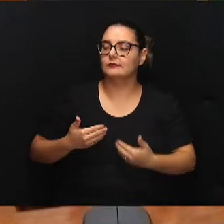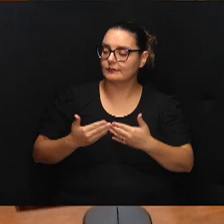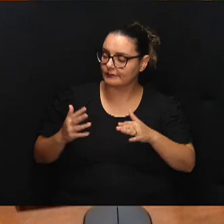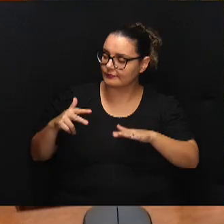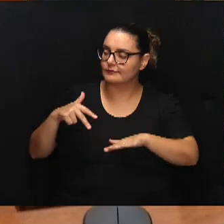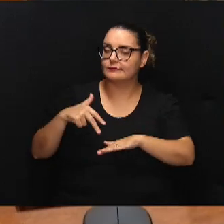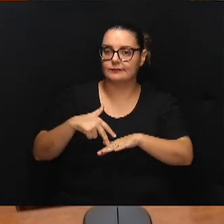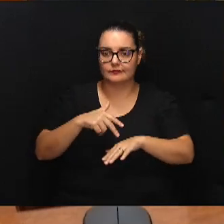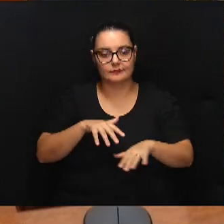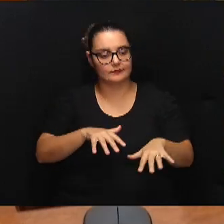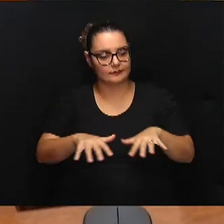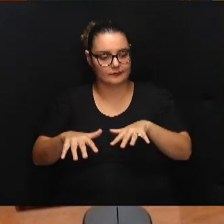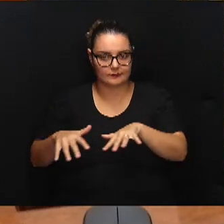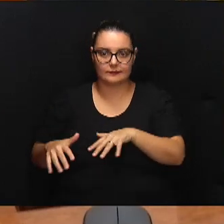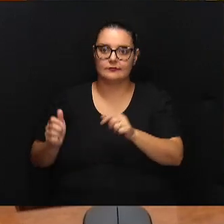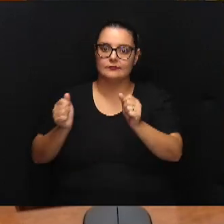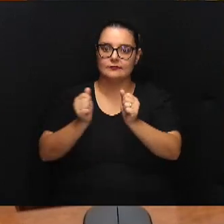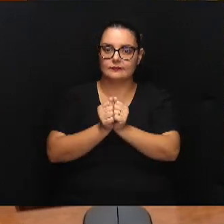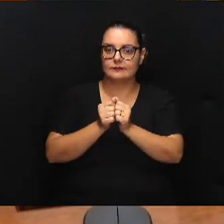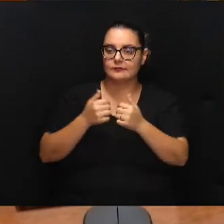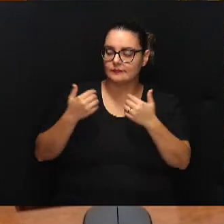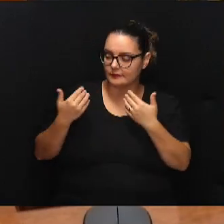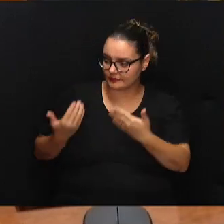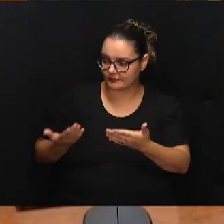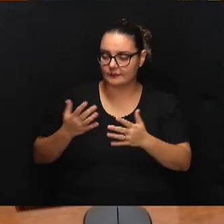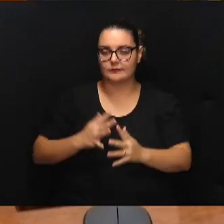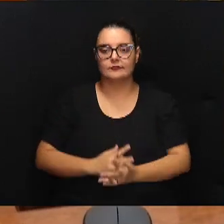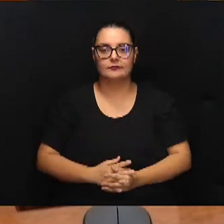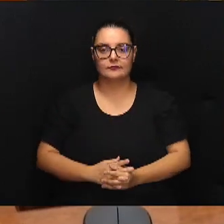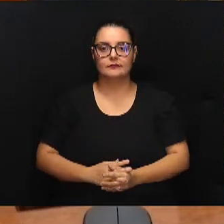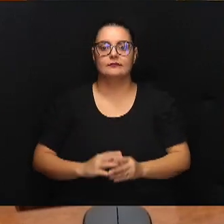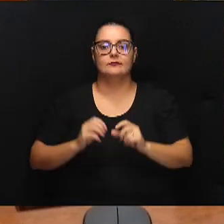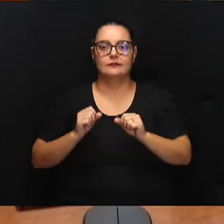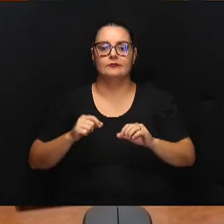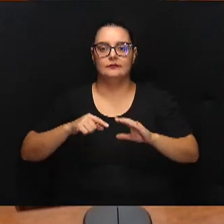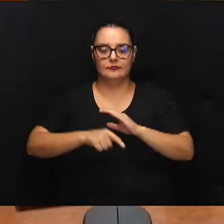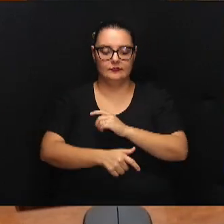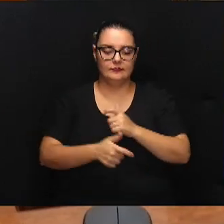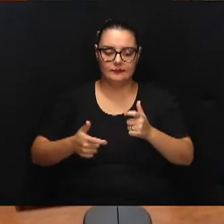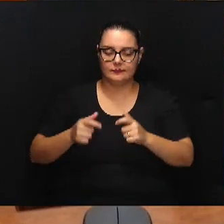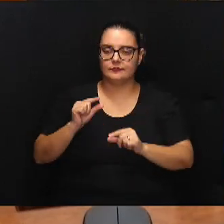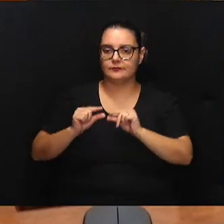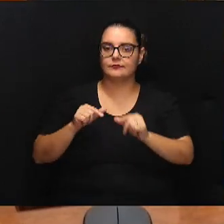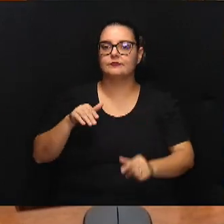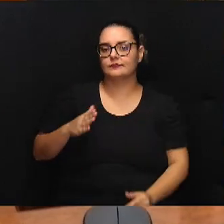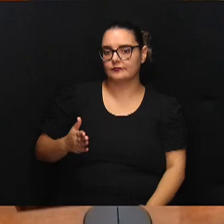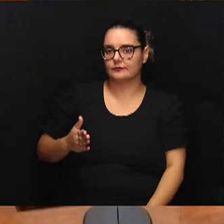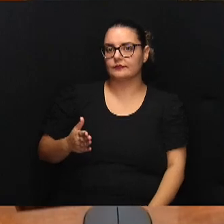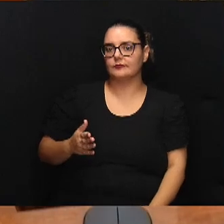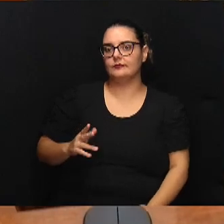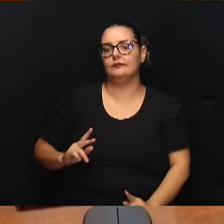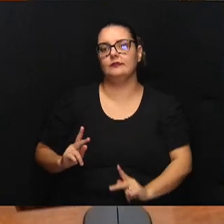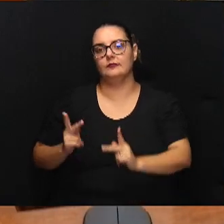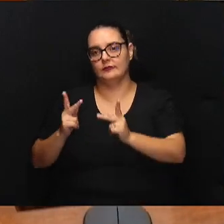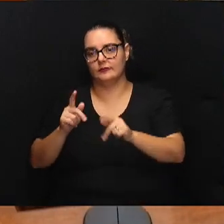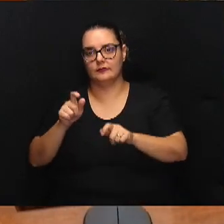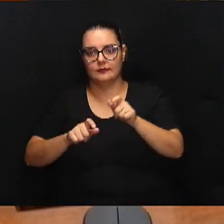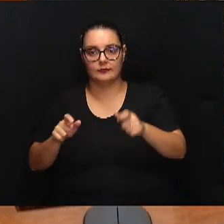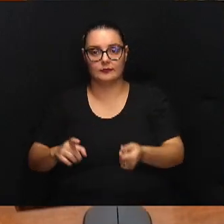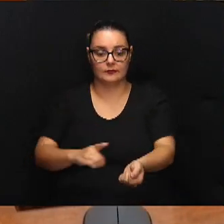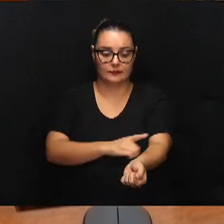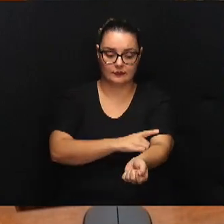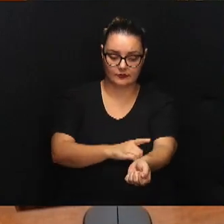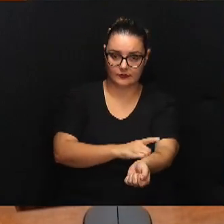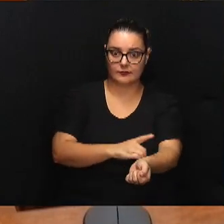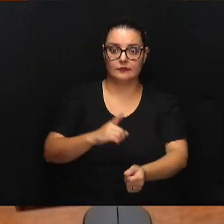nesse movimento, junto com você, para a gente poder avançar um pouco nas conquistas das pessoas com diabetes, né?